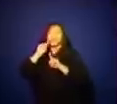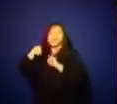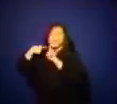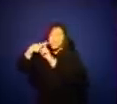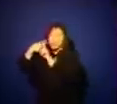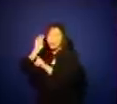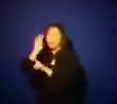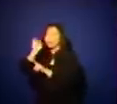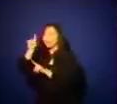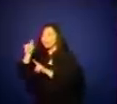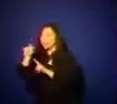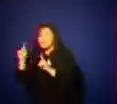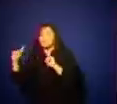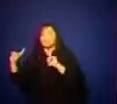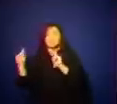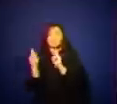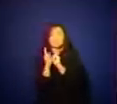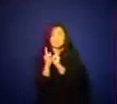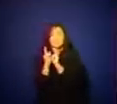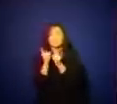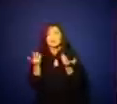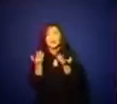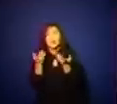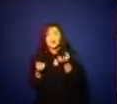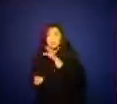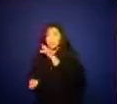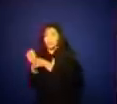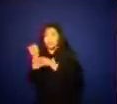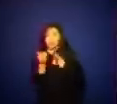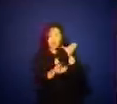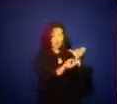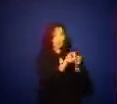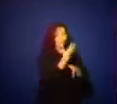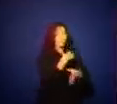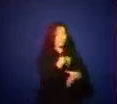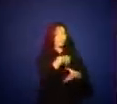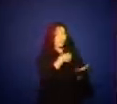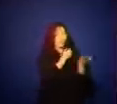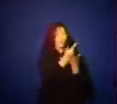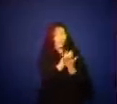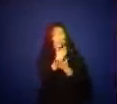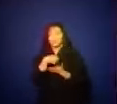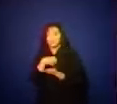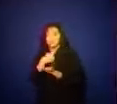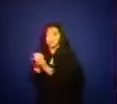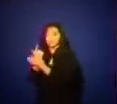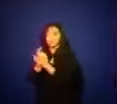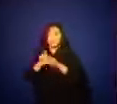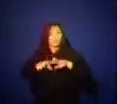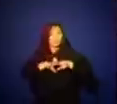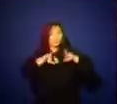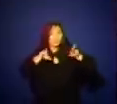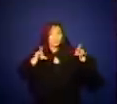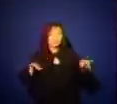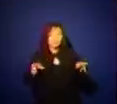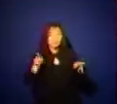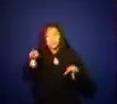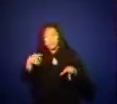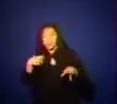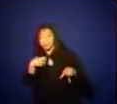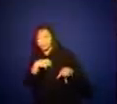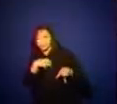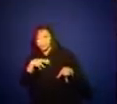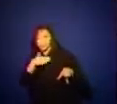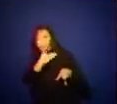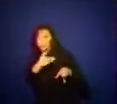você cria dois mercados segmentados e fragmentados uma taxa longa subsidiada e uma taxa curta ou verdade que é como o governo financia é